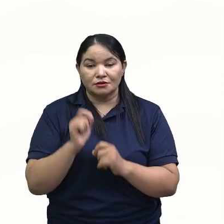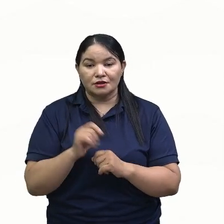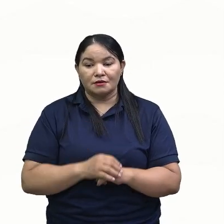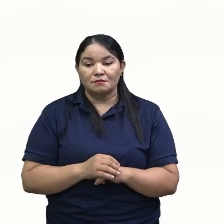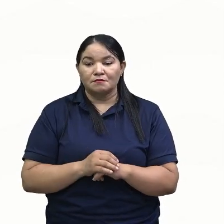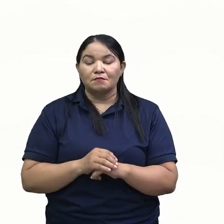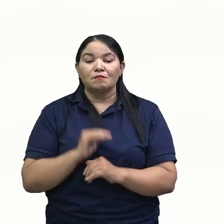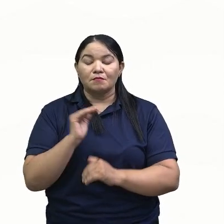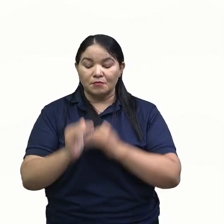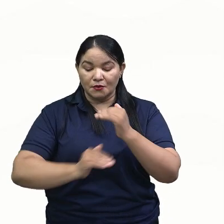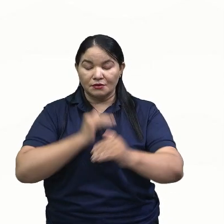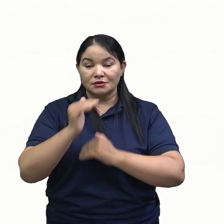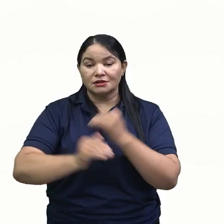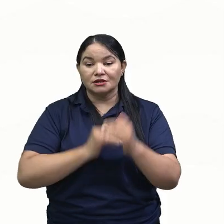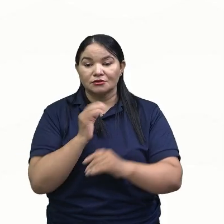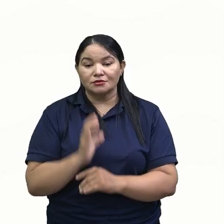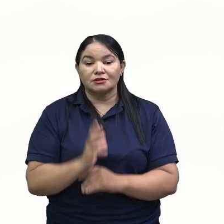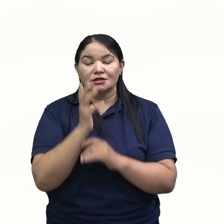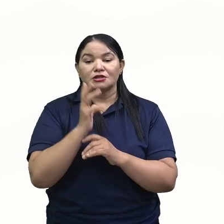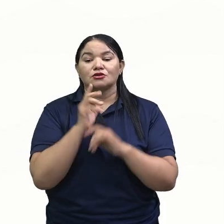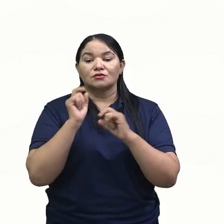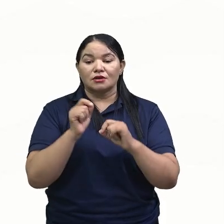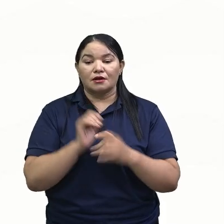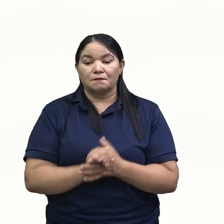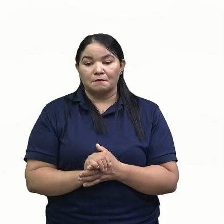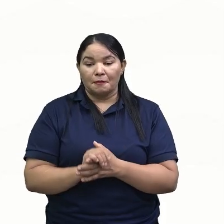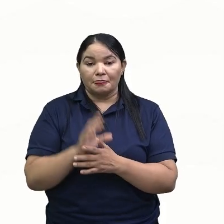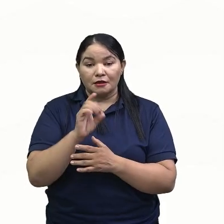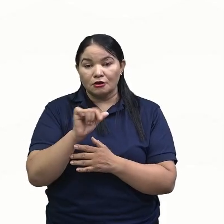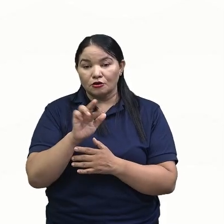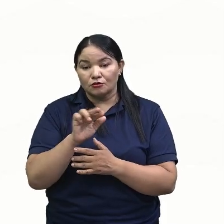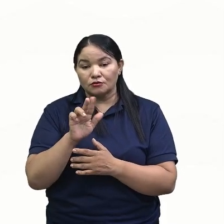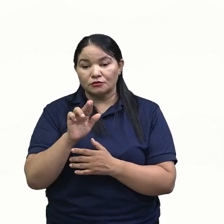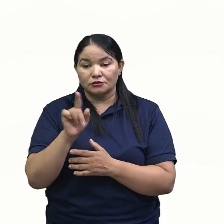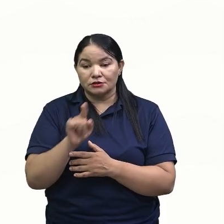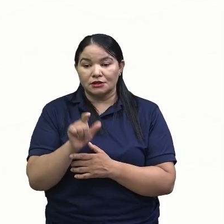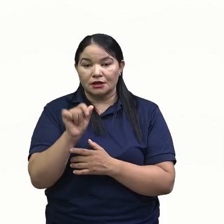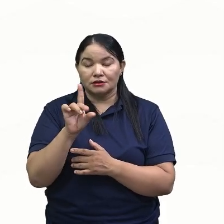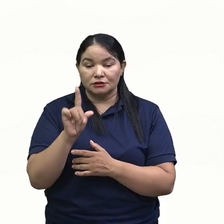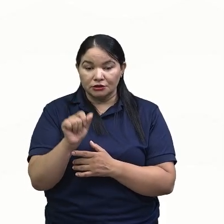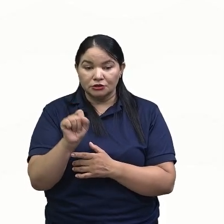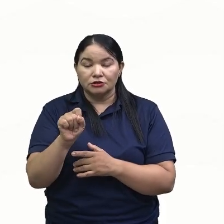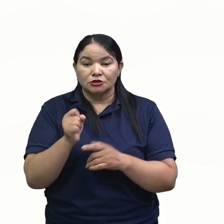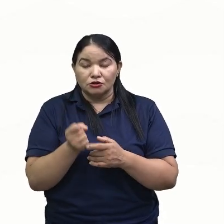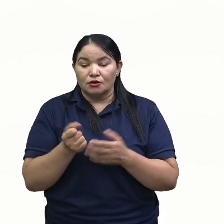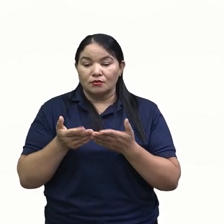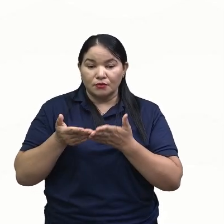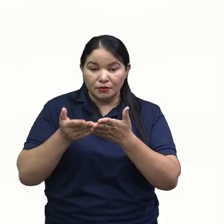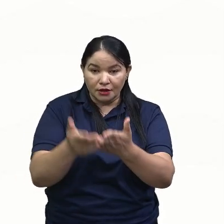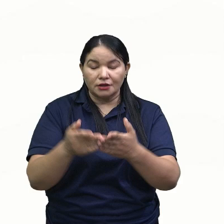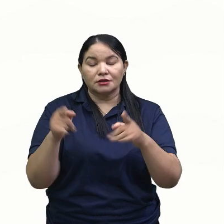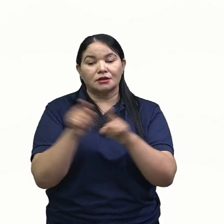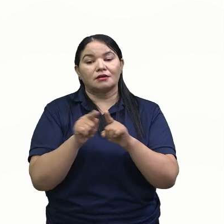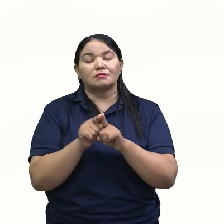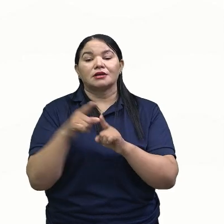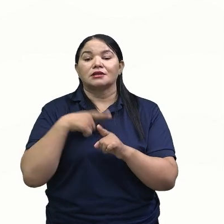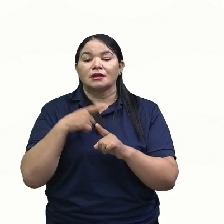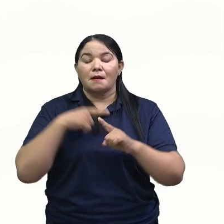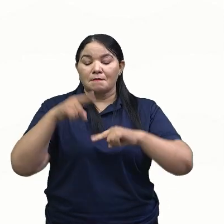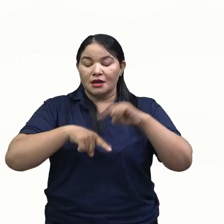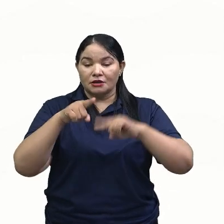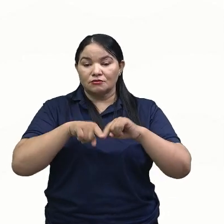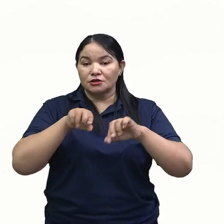do processo que leva às cruzadas e as pessoas que retornam das cruzadas, trazendo